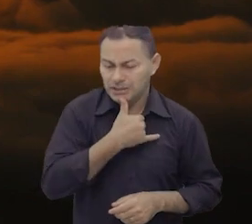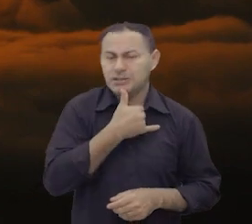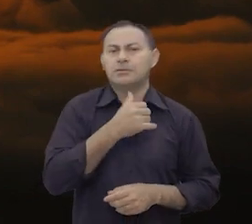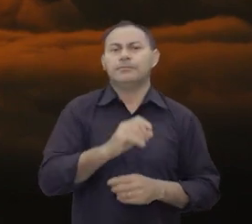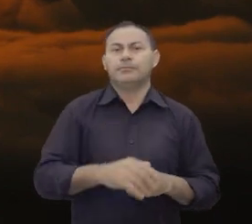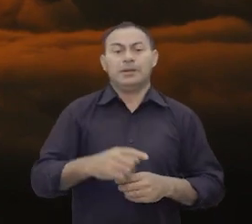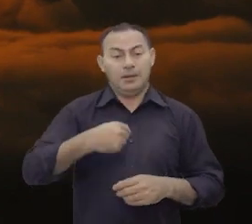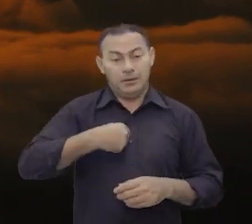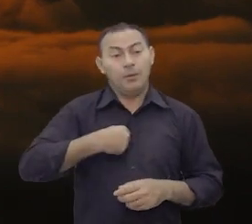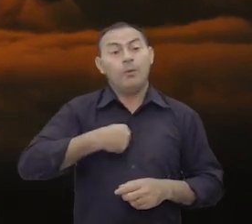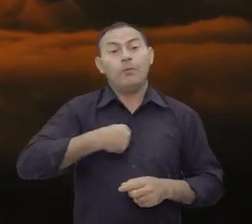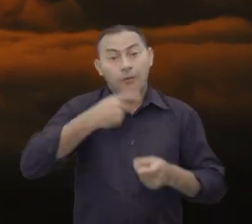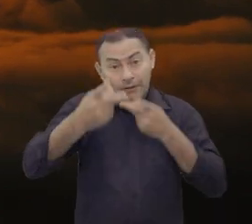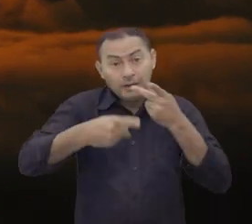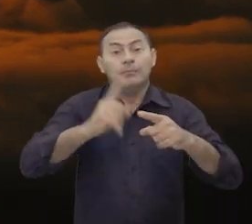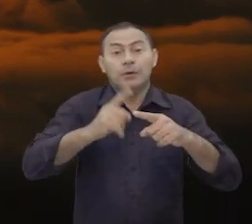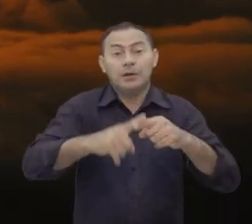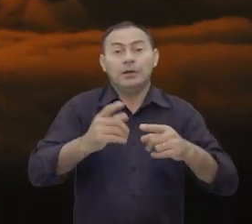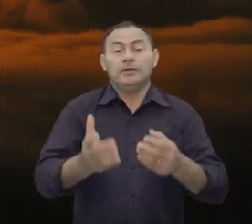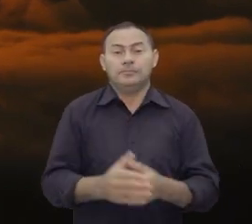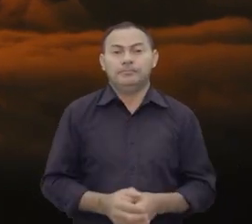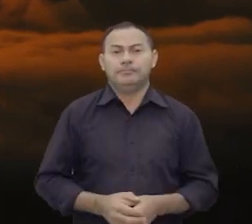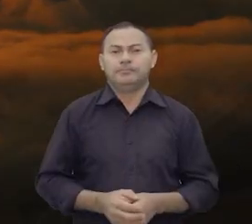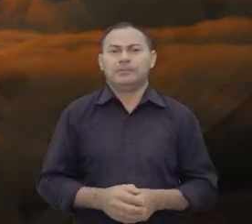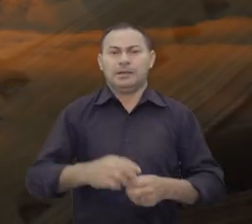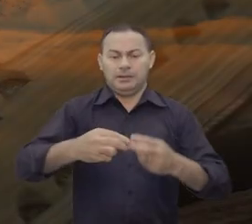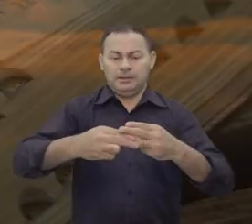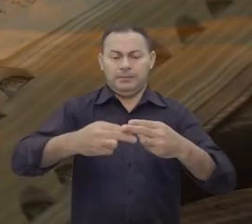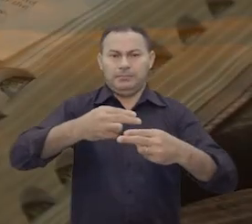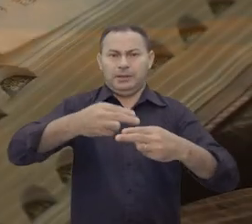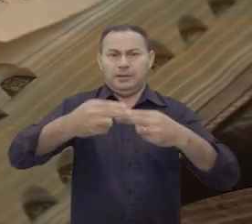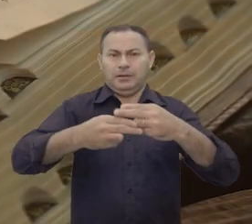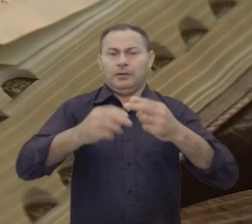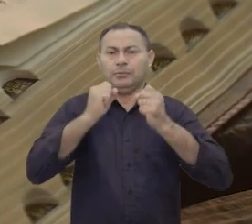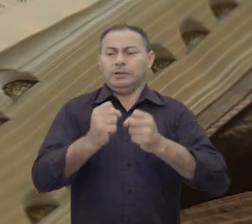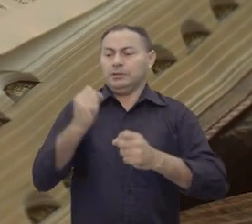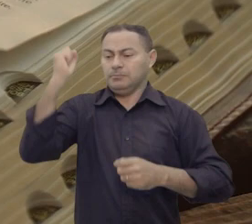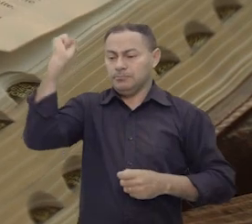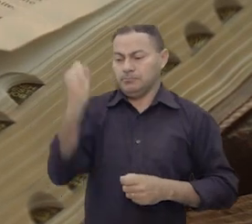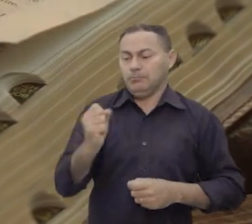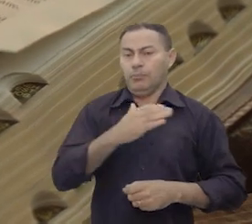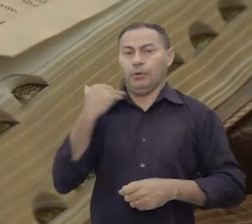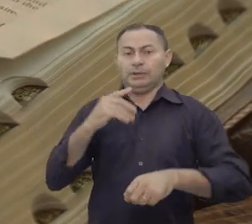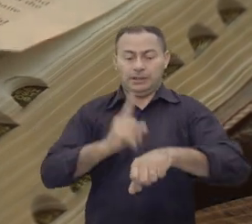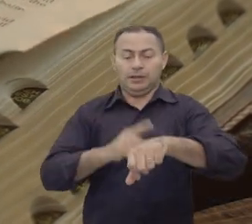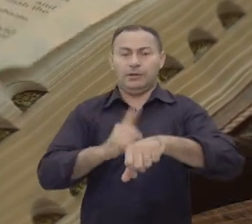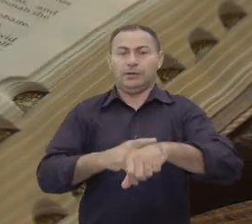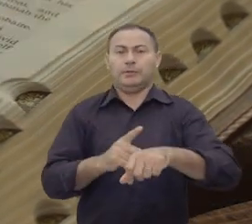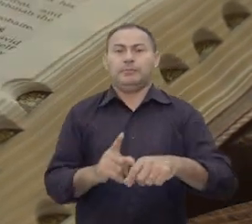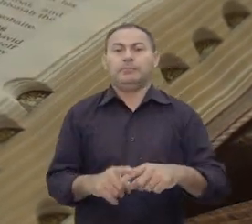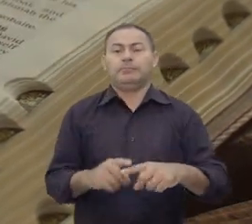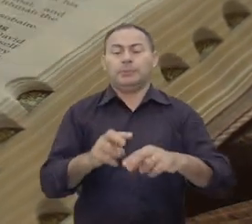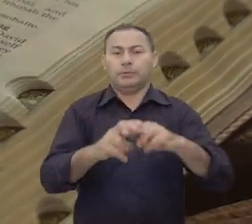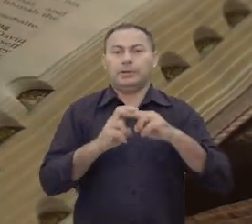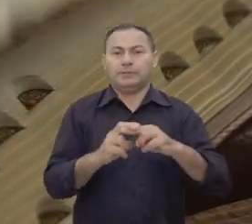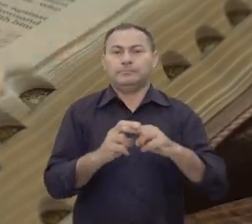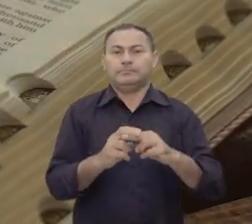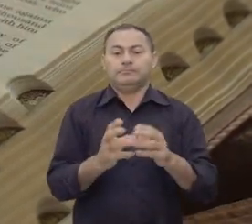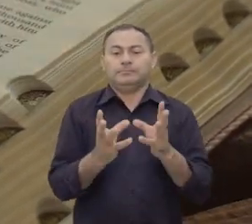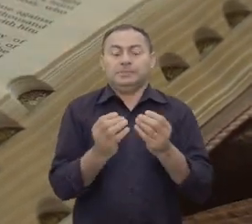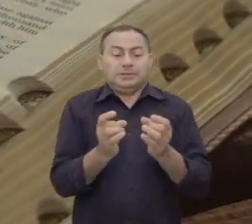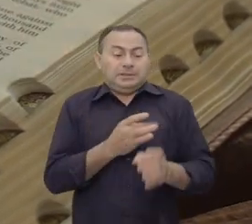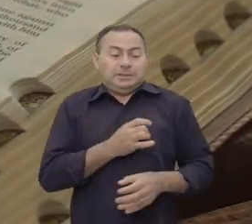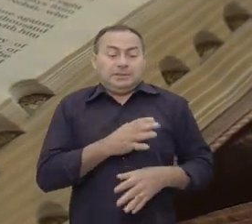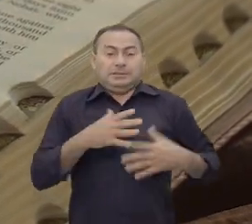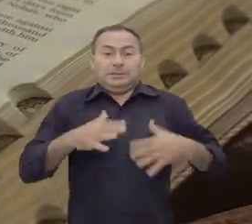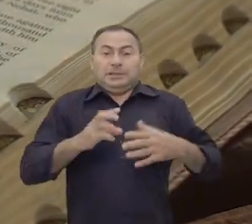muito triste e eu vou dizer por quê. Neemias poderia ter sido executado naquela hora. Por isso ficou